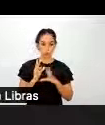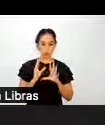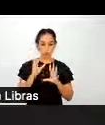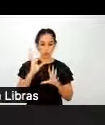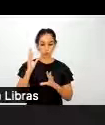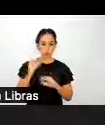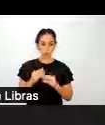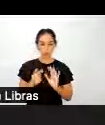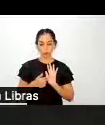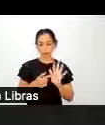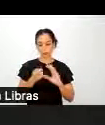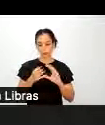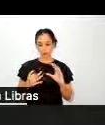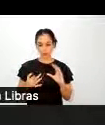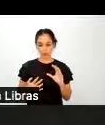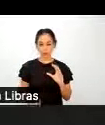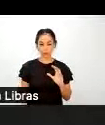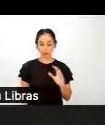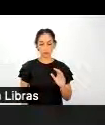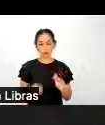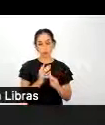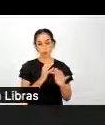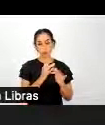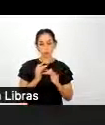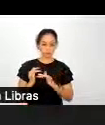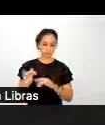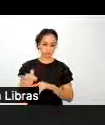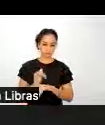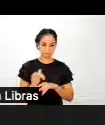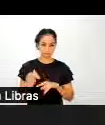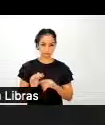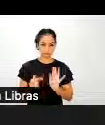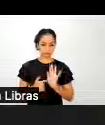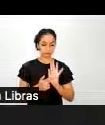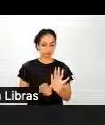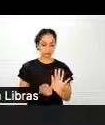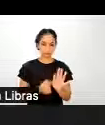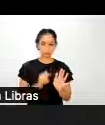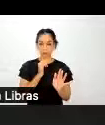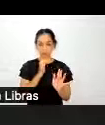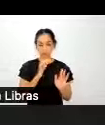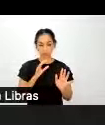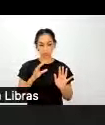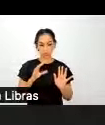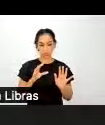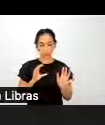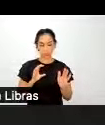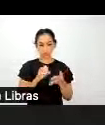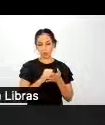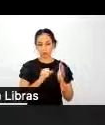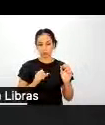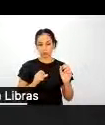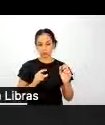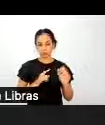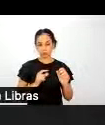algumas características do urbanismo tático que apareciam nessas ações, né? A questão do empoderamento que as